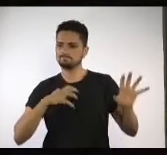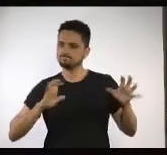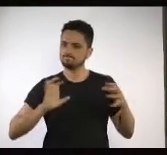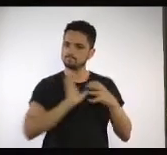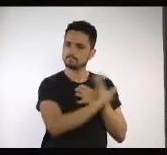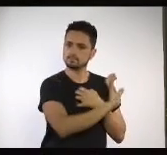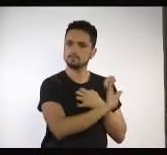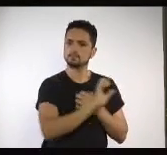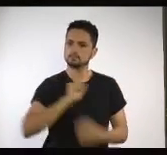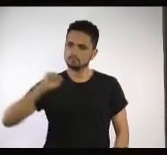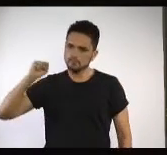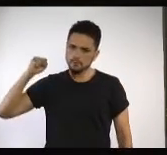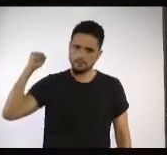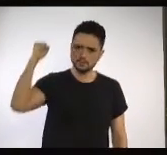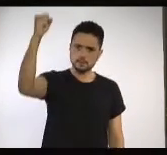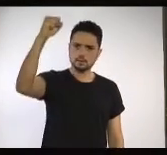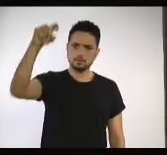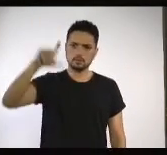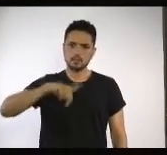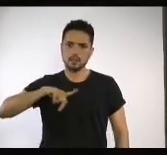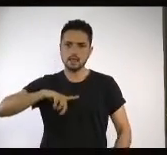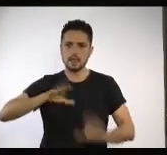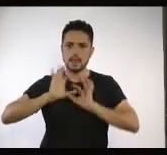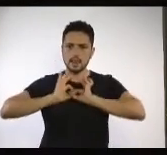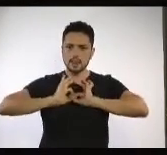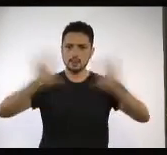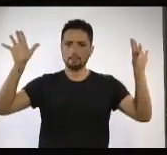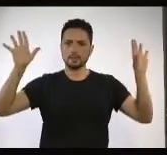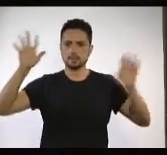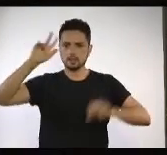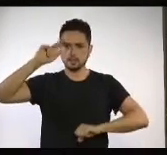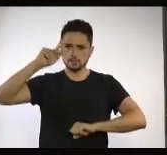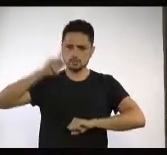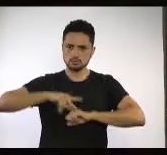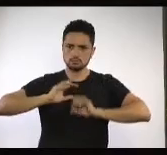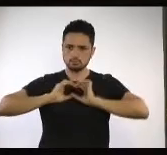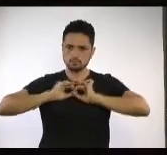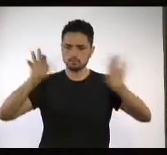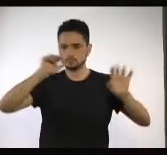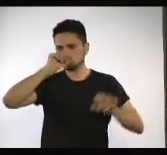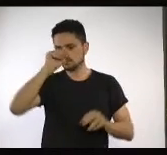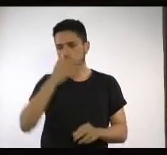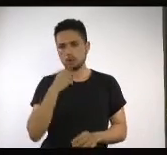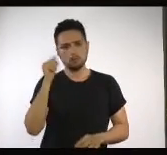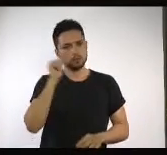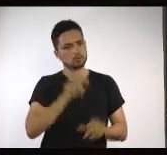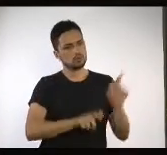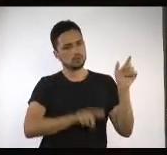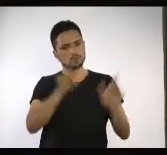viva jornalistas, homens e mulheres indispensáveis